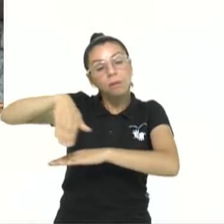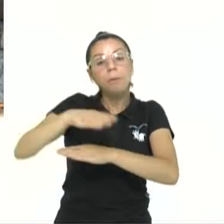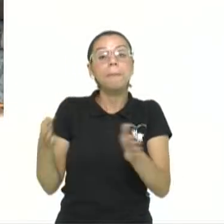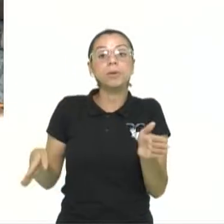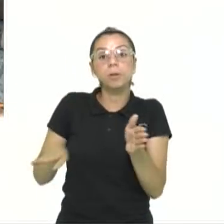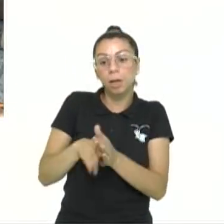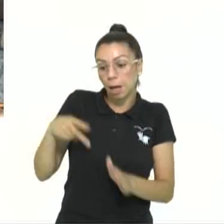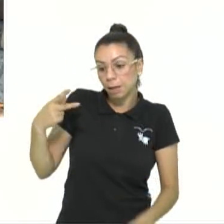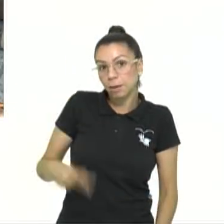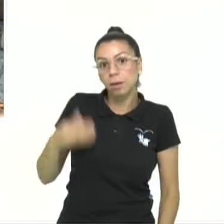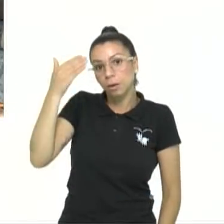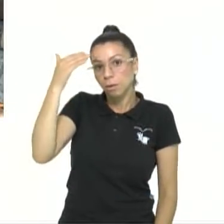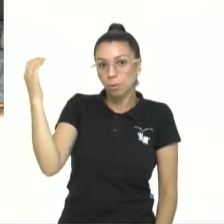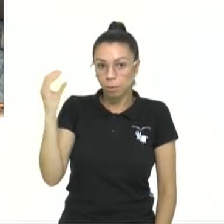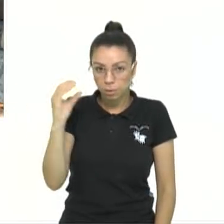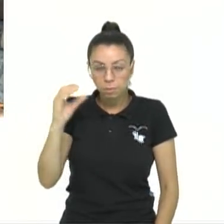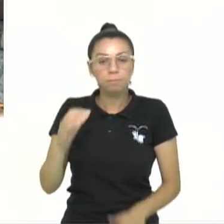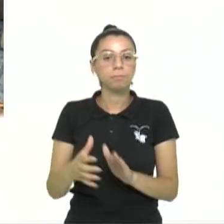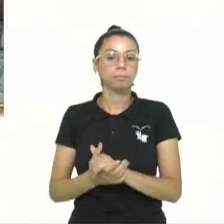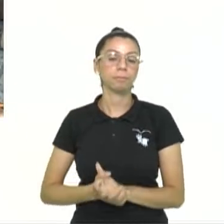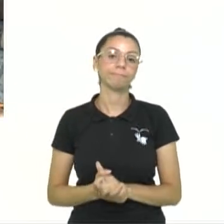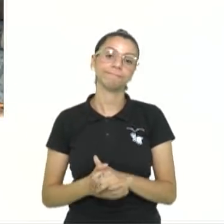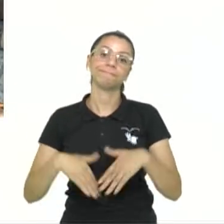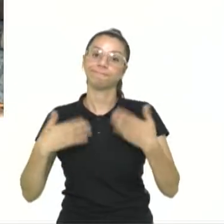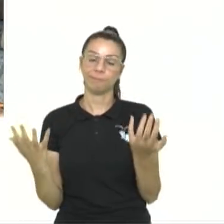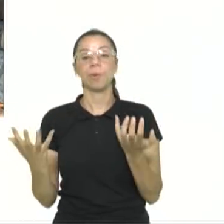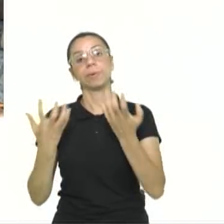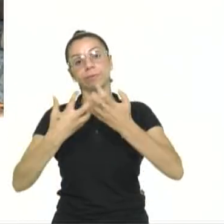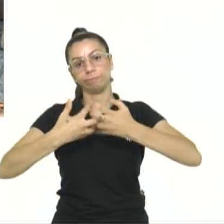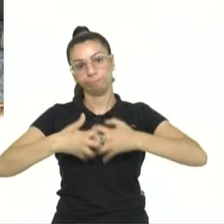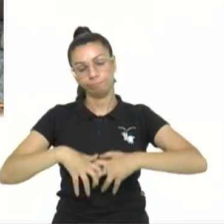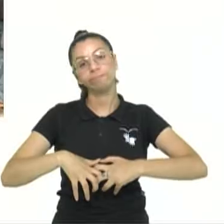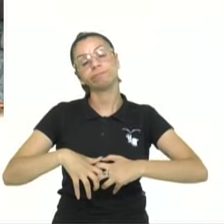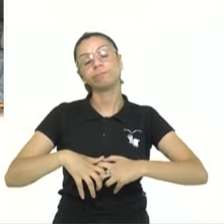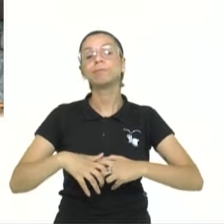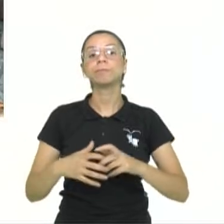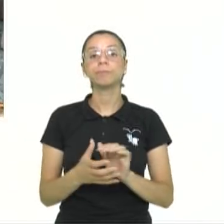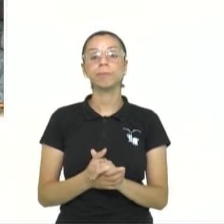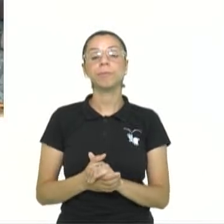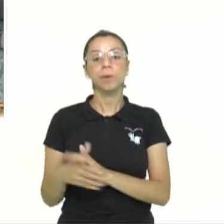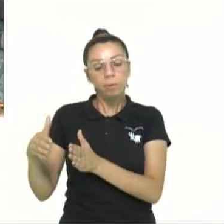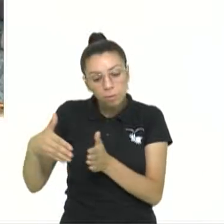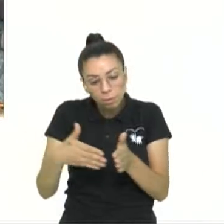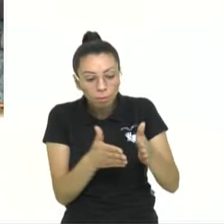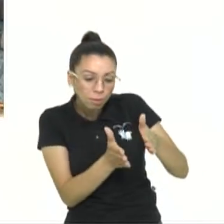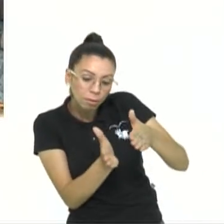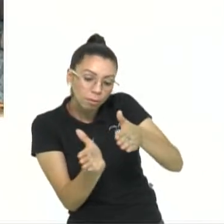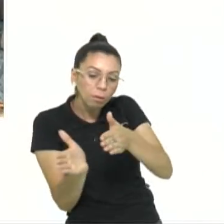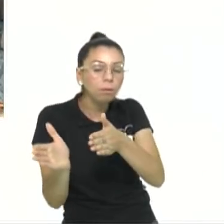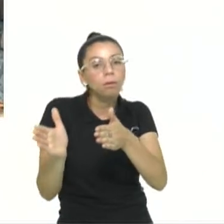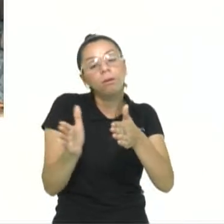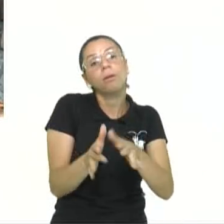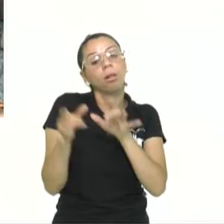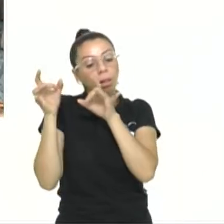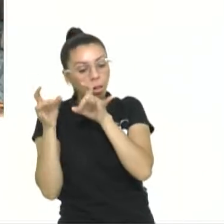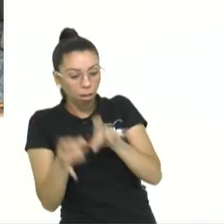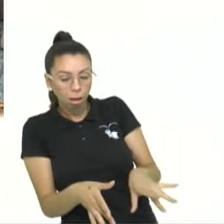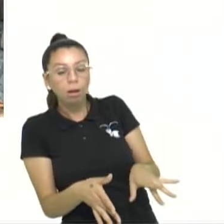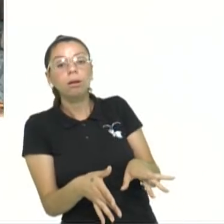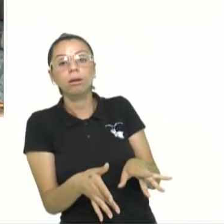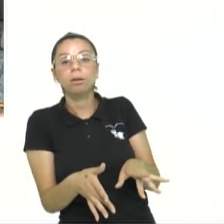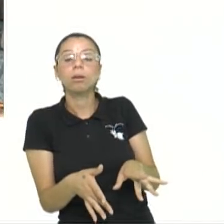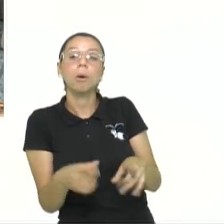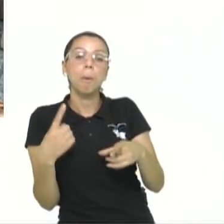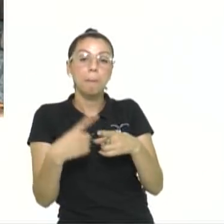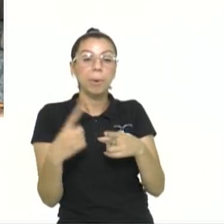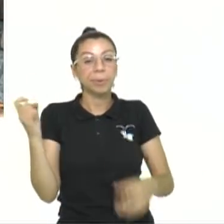aqui na região de Curitiba. Então, em função disso, mais tarde esse caminho ficou abandonado ali, eles deixaram de